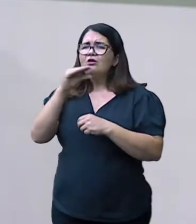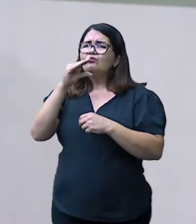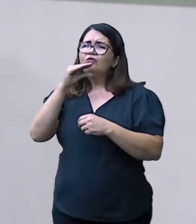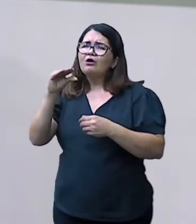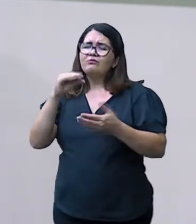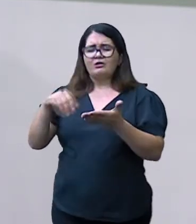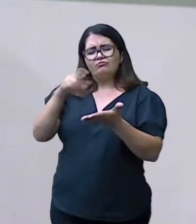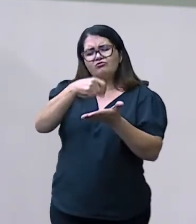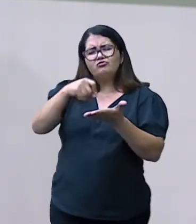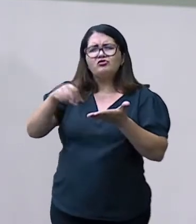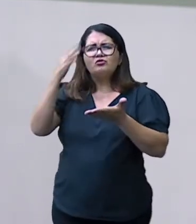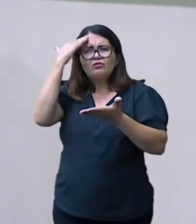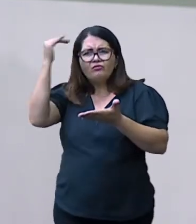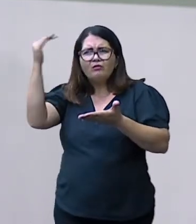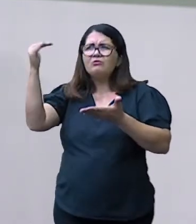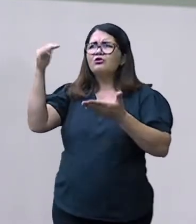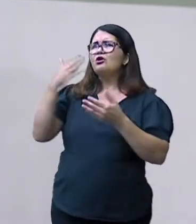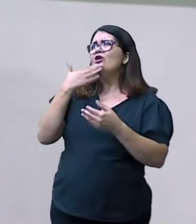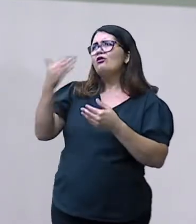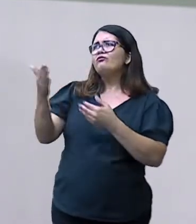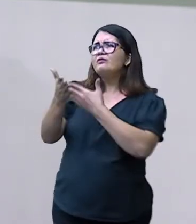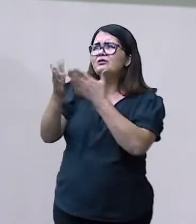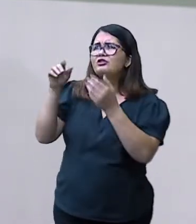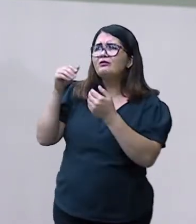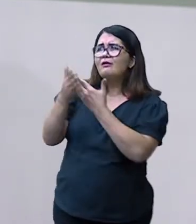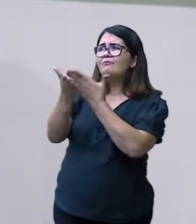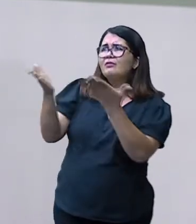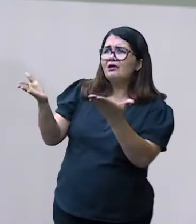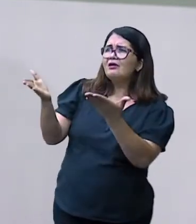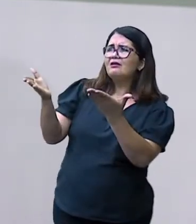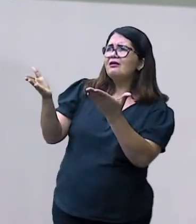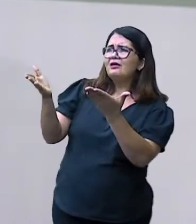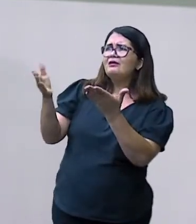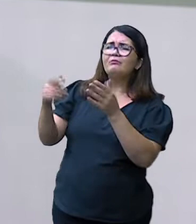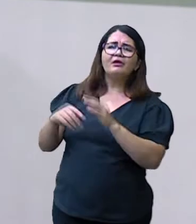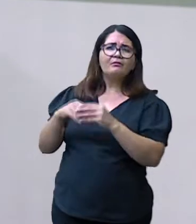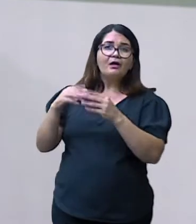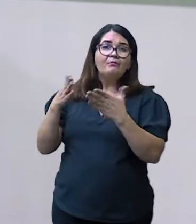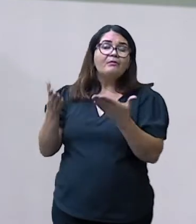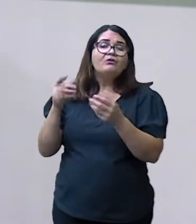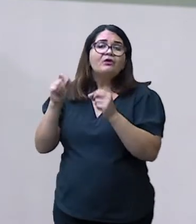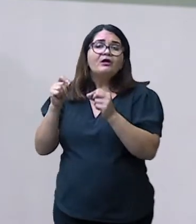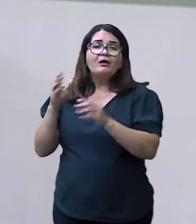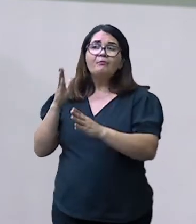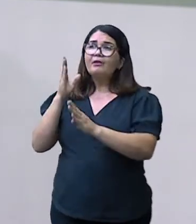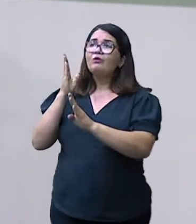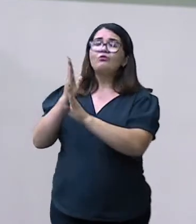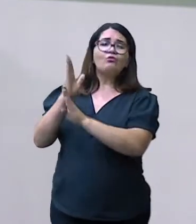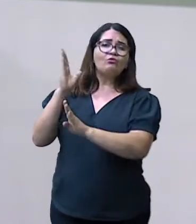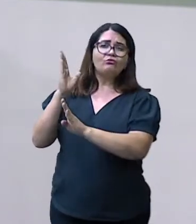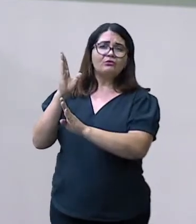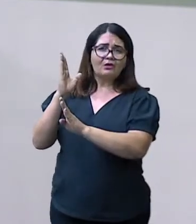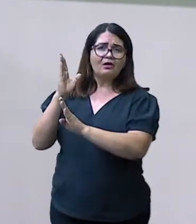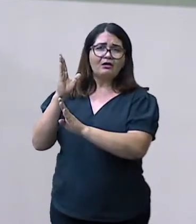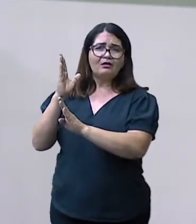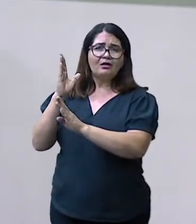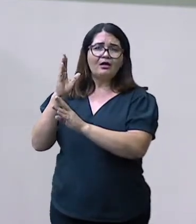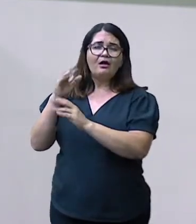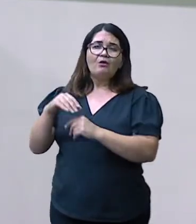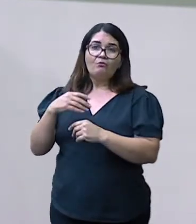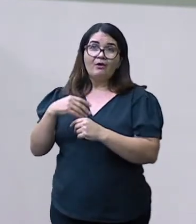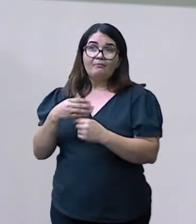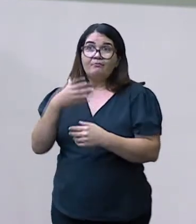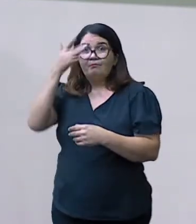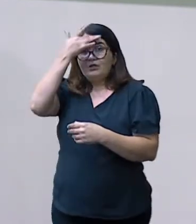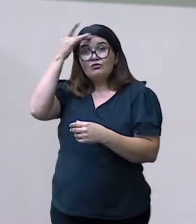eu vou escrever para ele, vou pedir para ele para arranjar um crítico de arte para mim, porque eu estou querendo entrar nas galerias de arte do Rio de